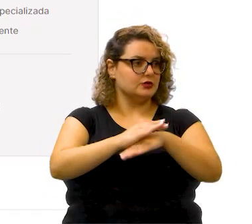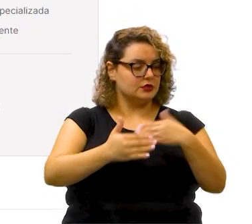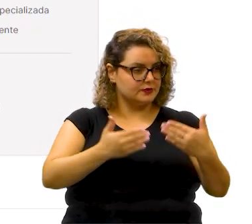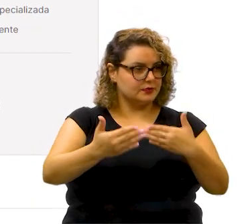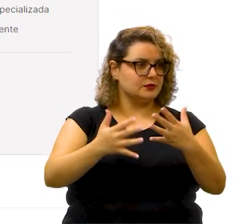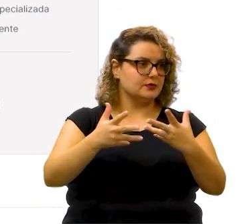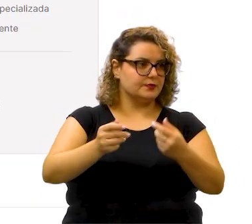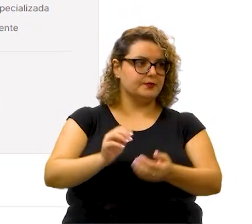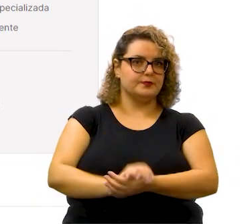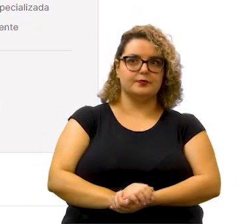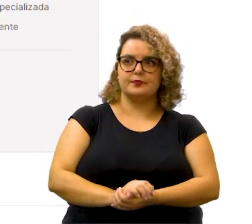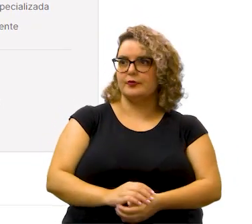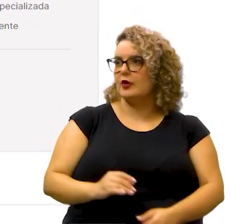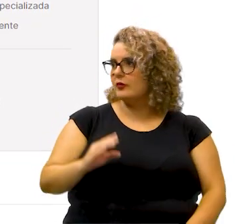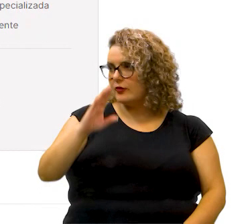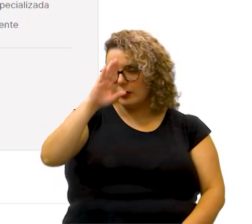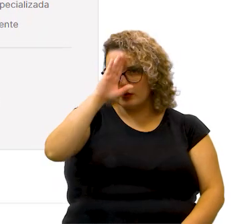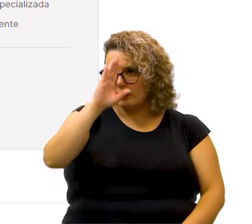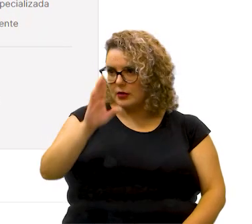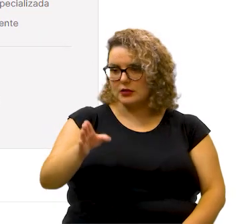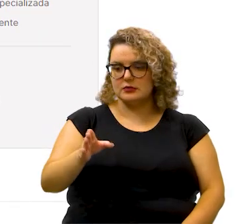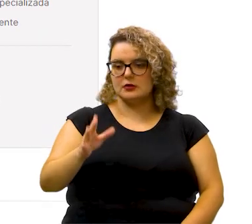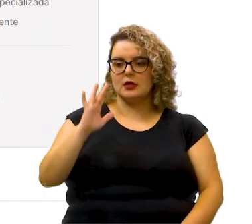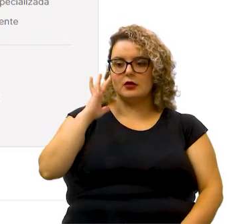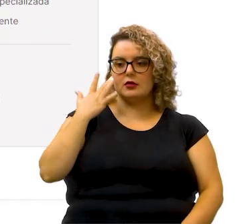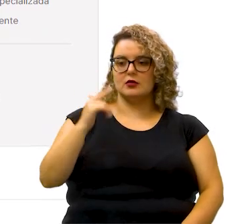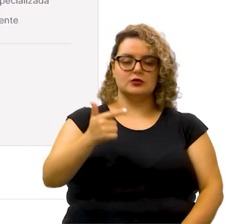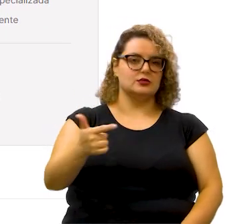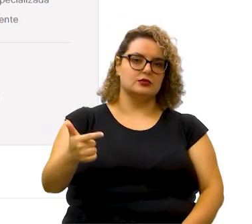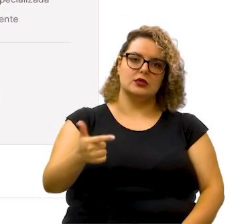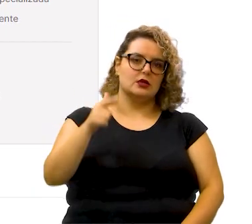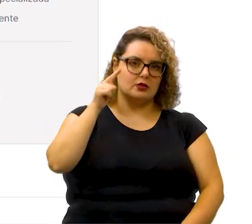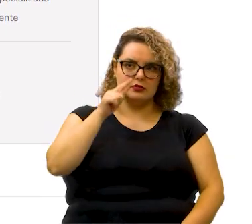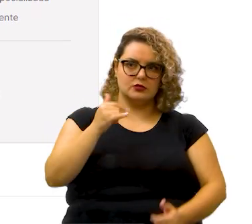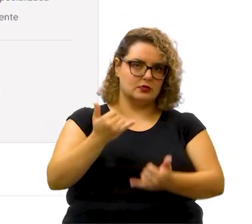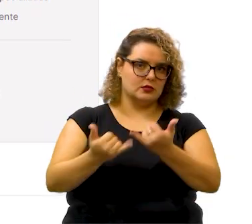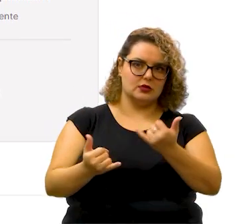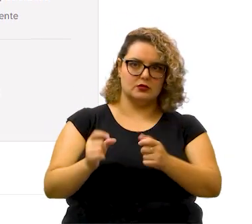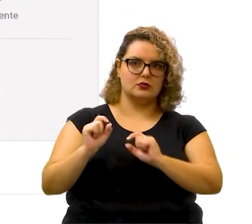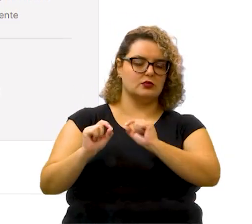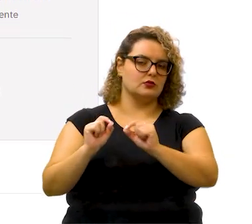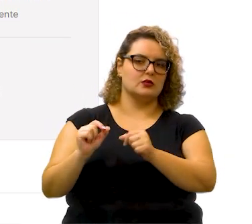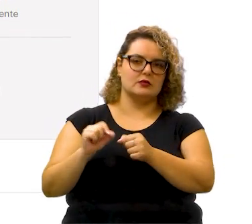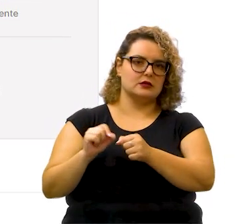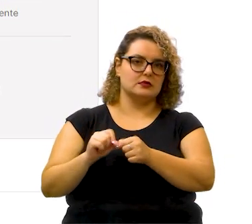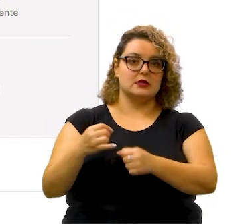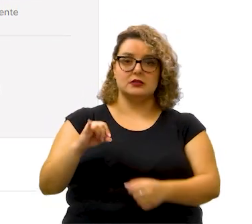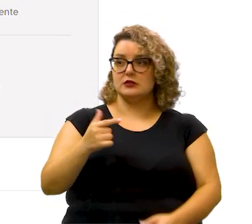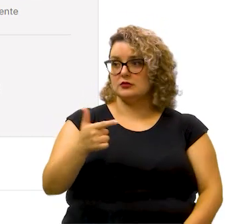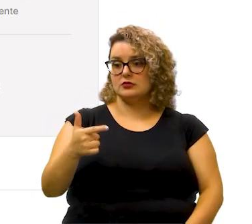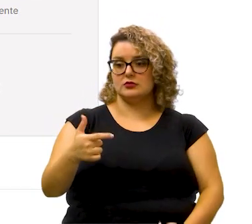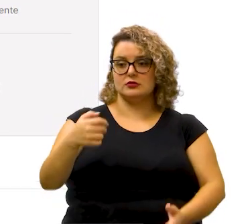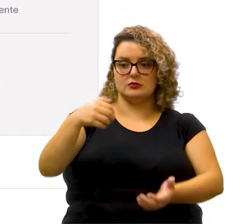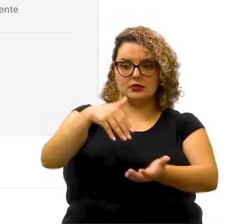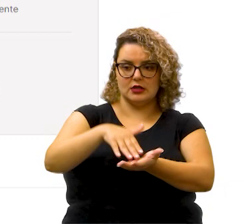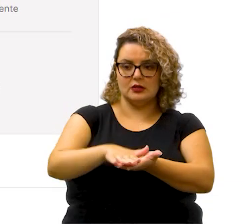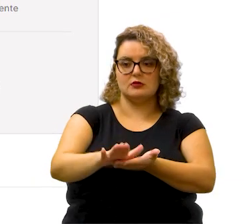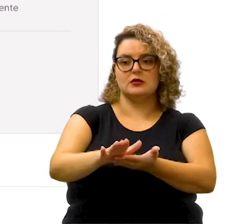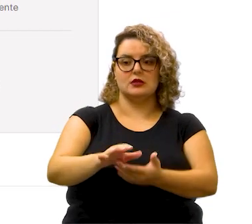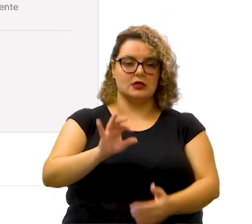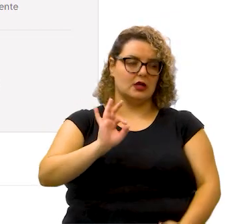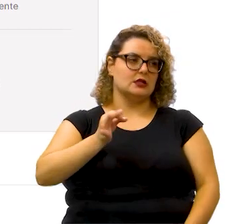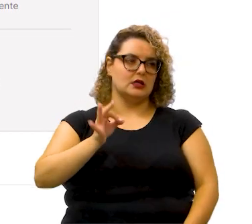processo todo? Foi essencial. Eu acho que a gente não teria conseguido fazer nem metade do que a gente fez se a gente não tivesse as